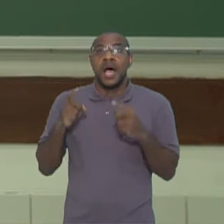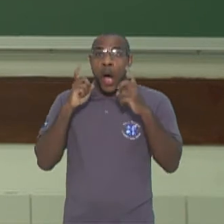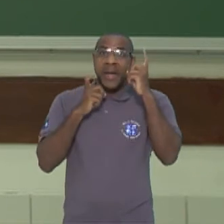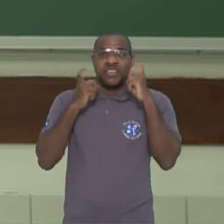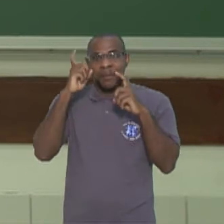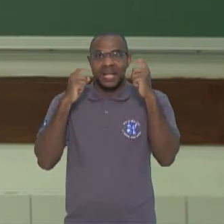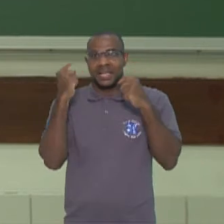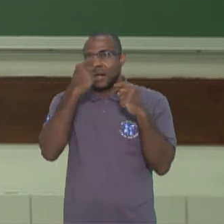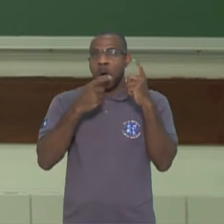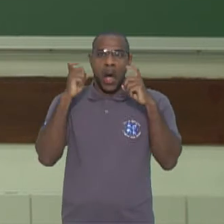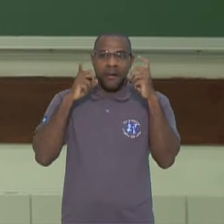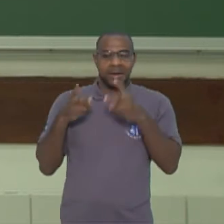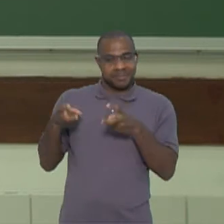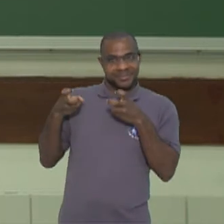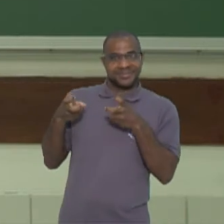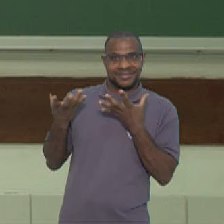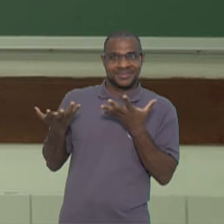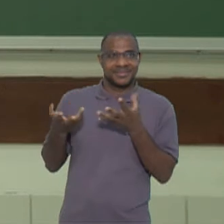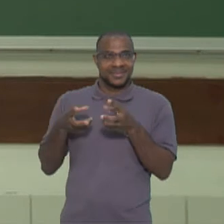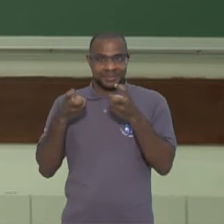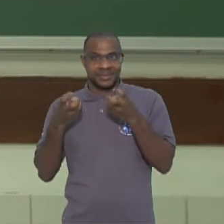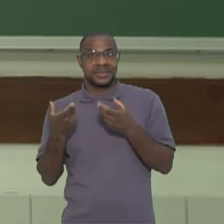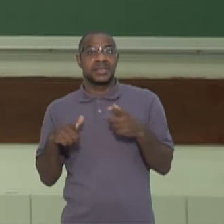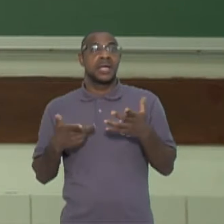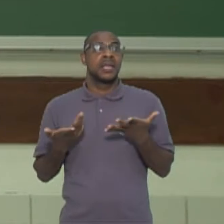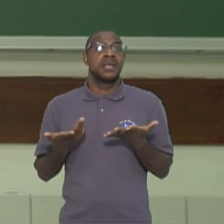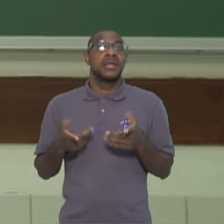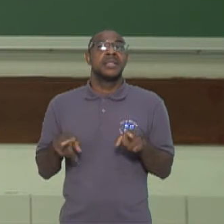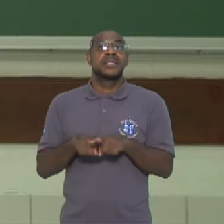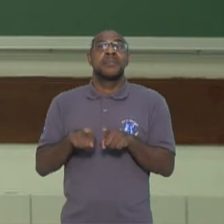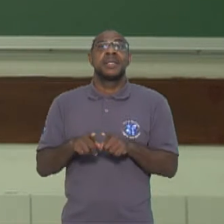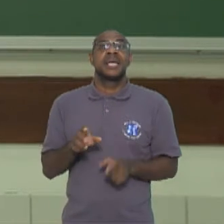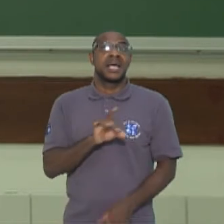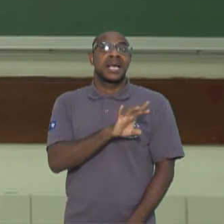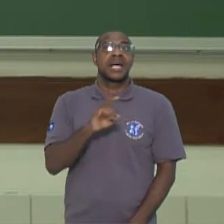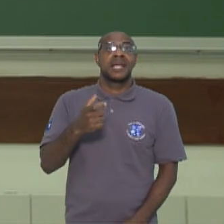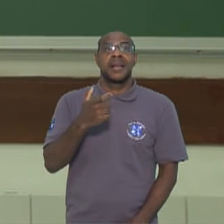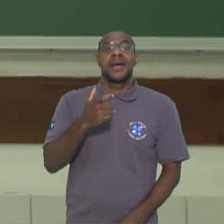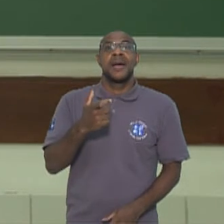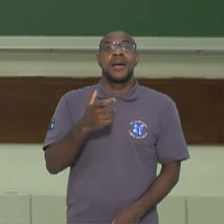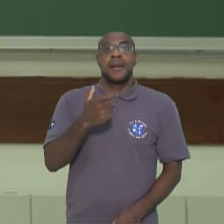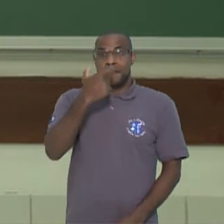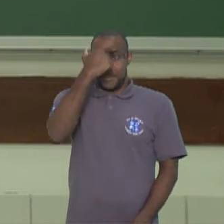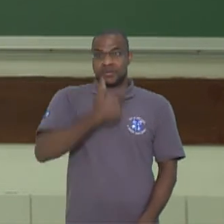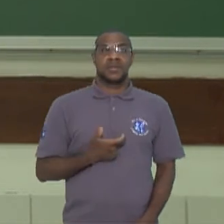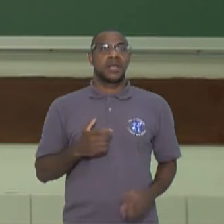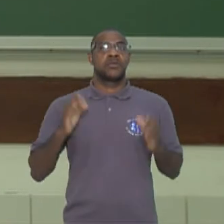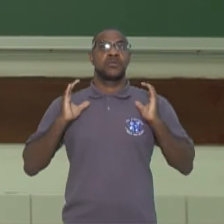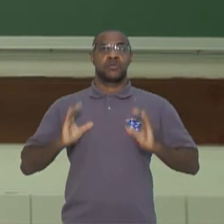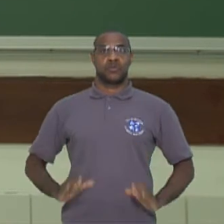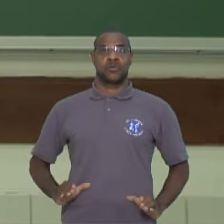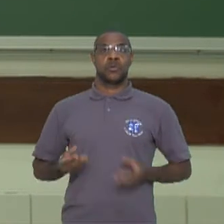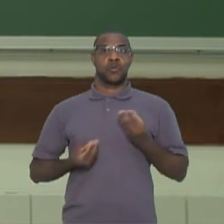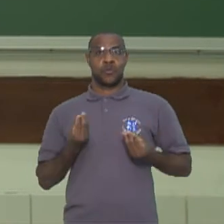expressões mesmo, e da maneira de como se comporta cada personagem ali.